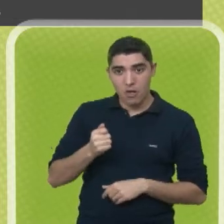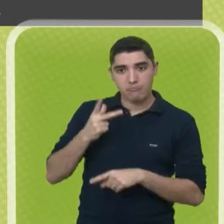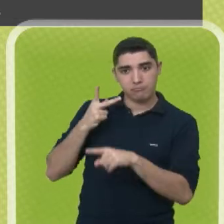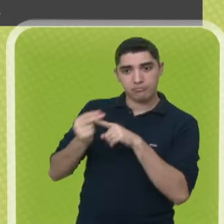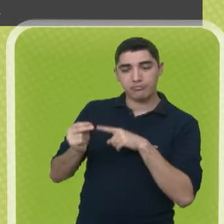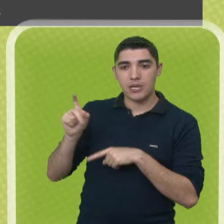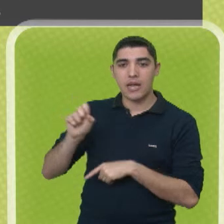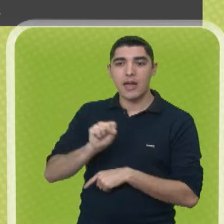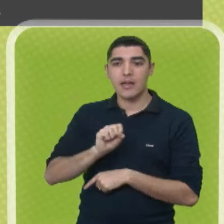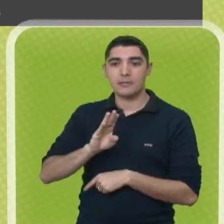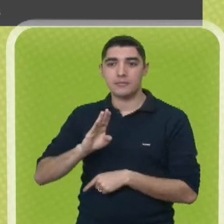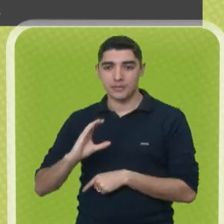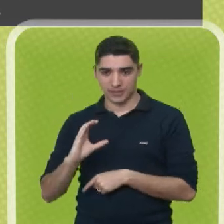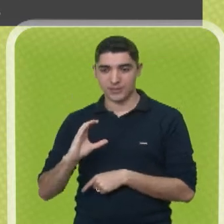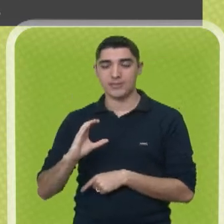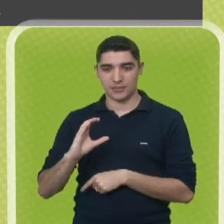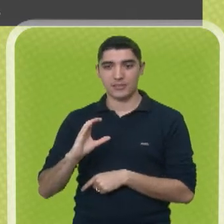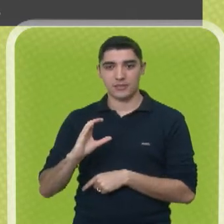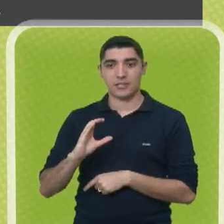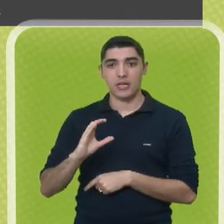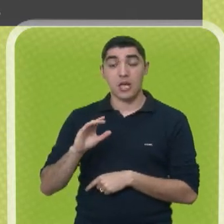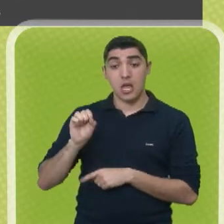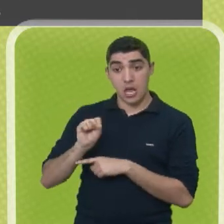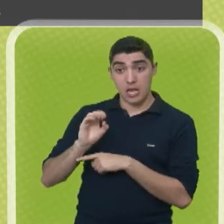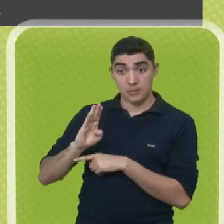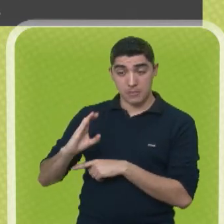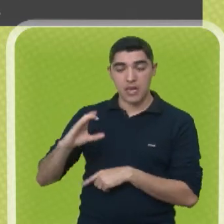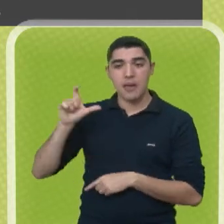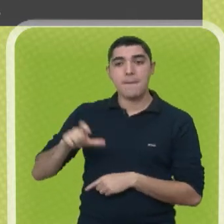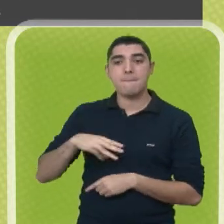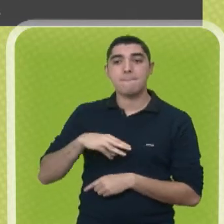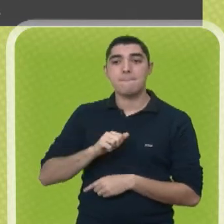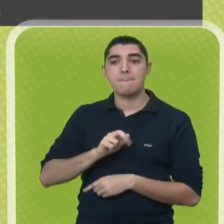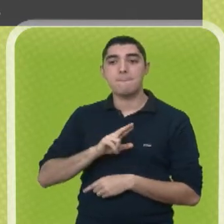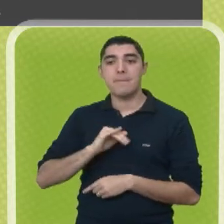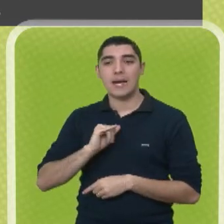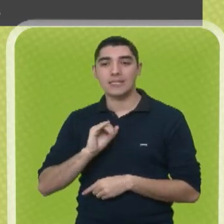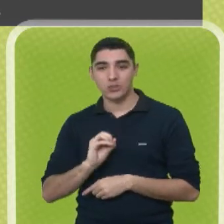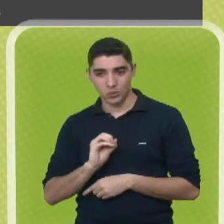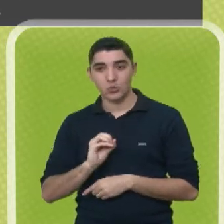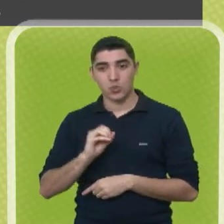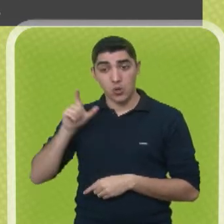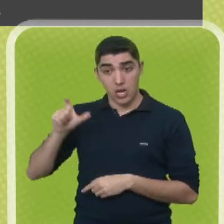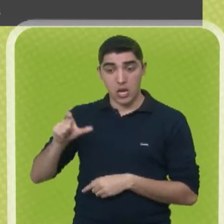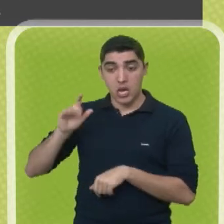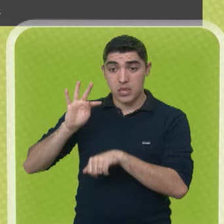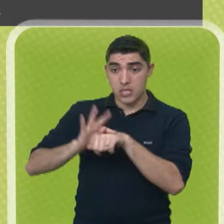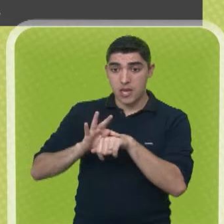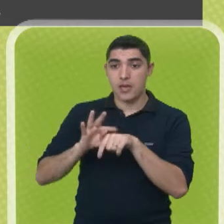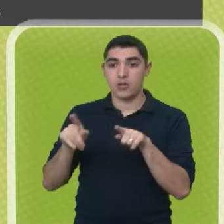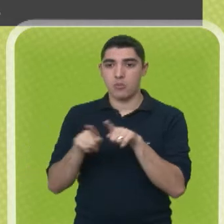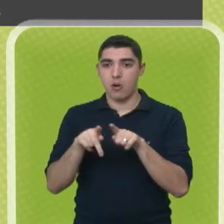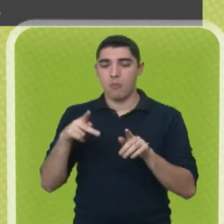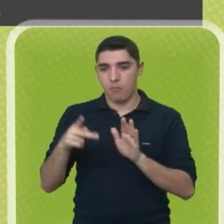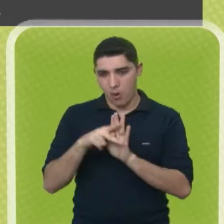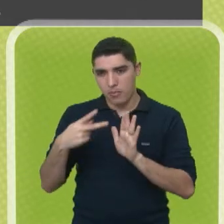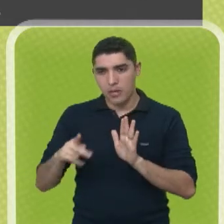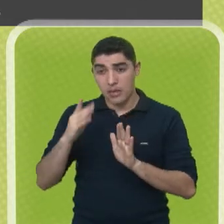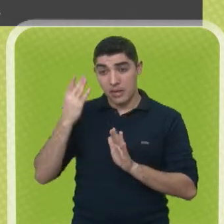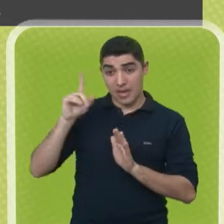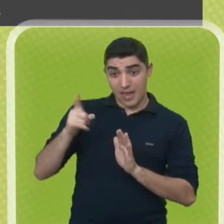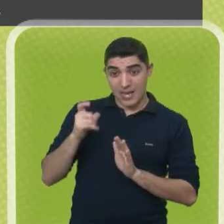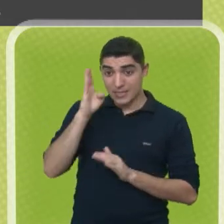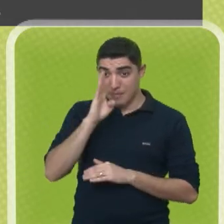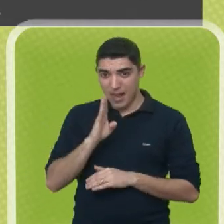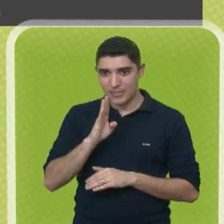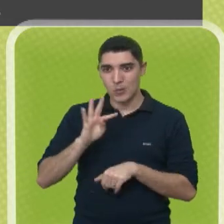Bernardo que é dirigido pelo Márcio Oliveira, aquele que começou o projeto aqui em São José, foi técnico da seleção brasileira e hoje está lá nesse